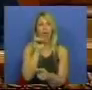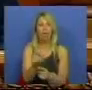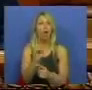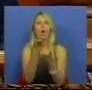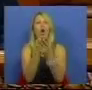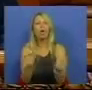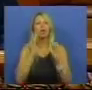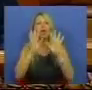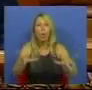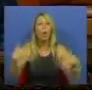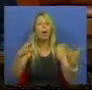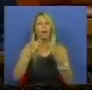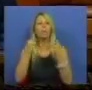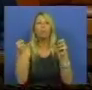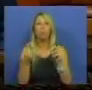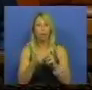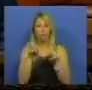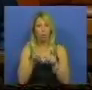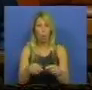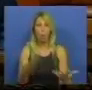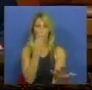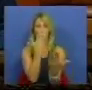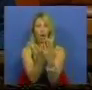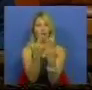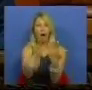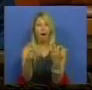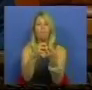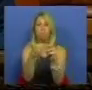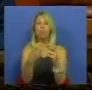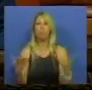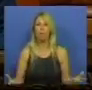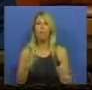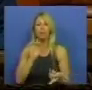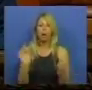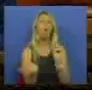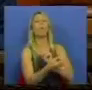qualquer problema daqueles com que hoje nos confrontamos. E, pelo contrário,